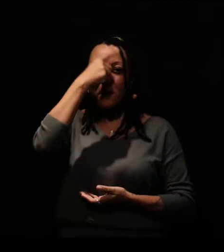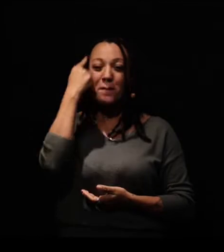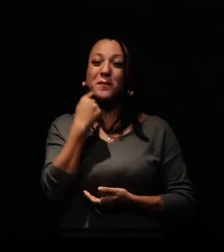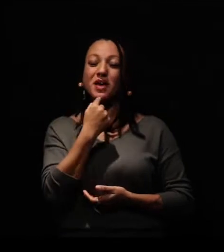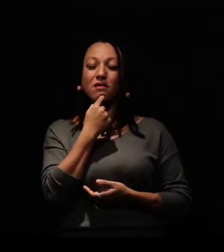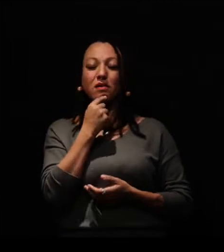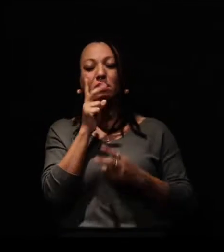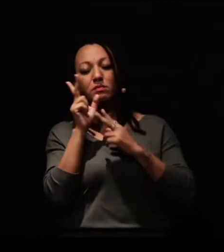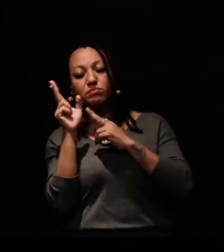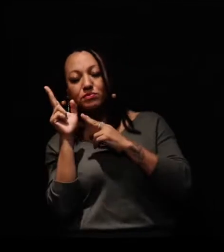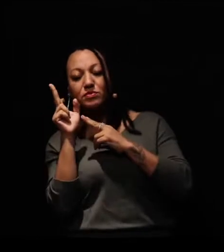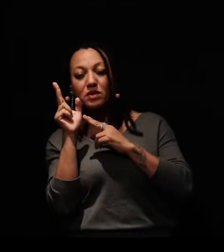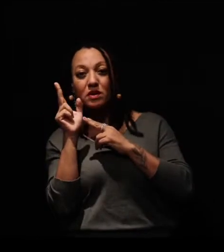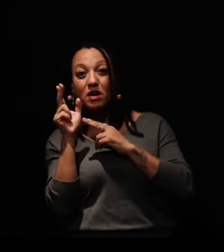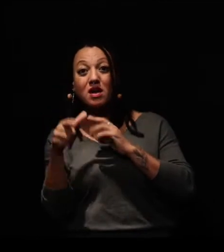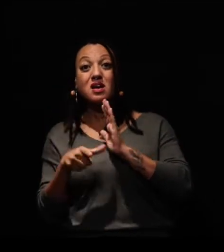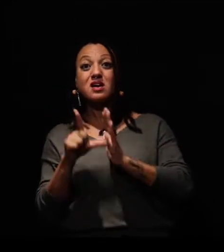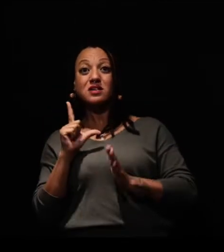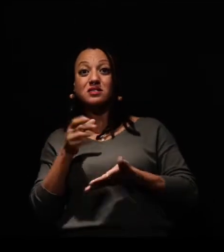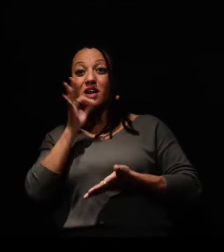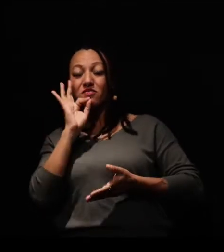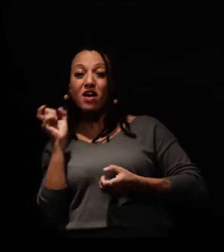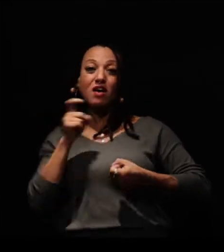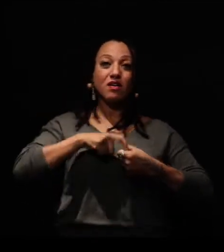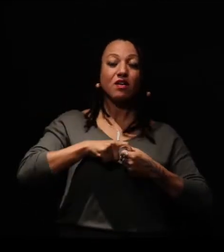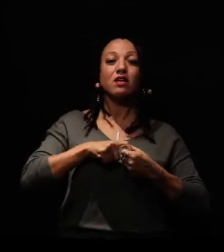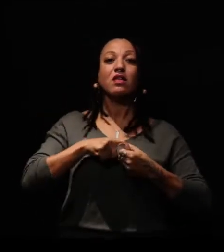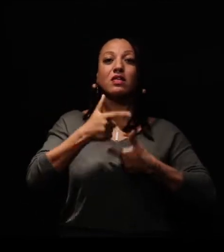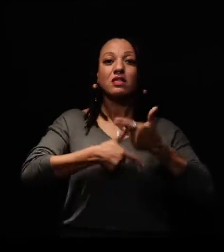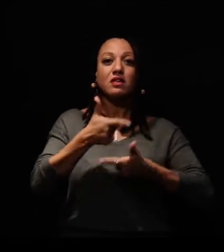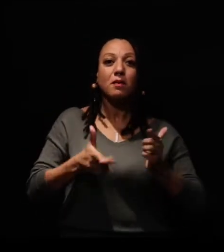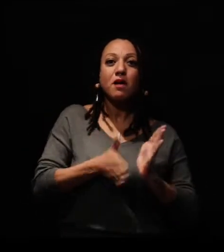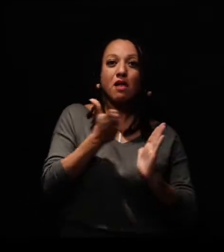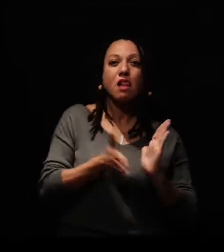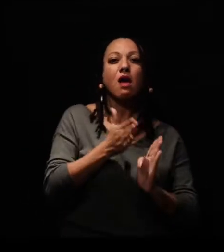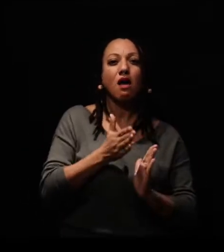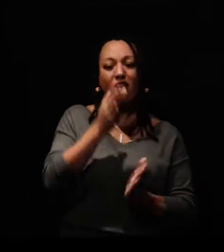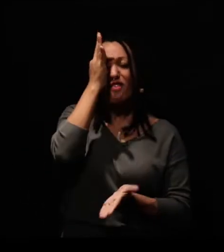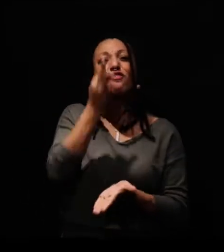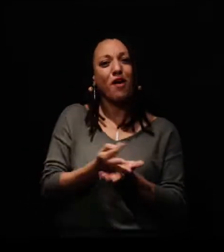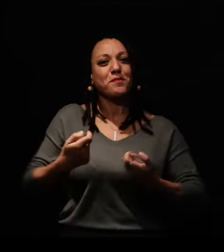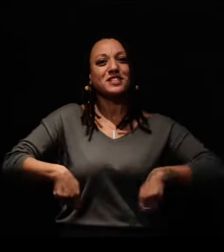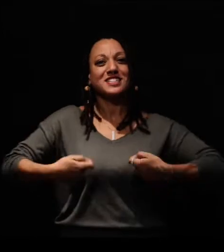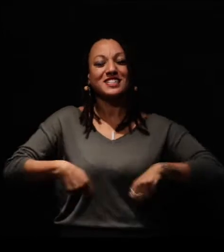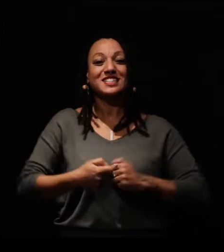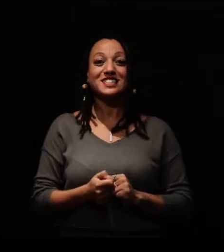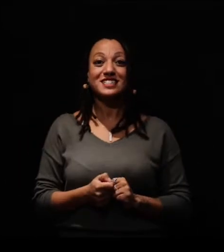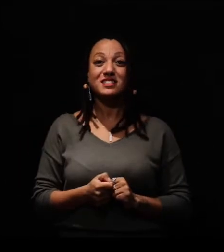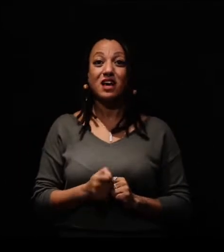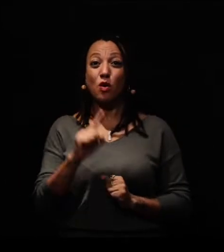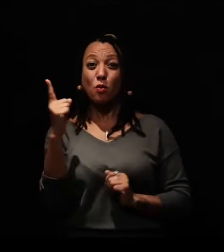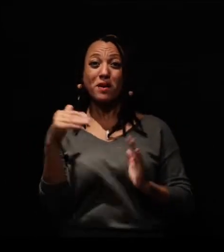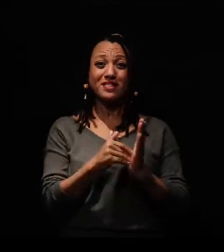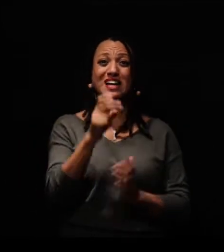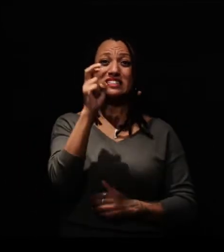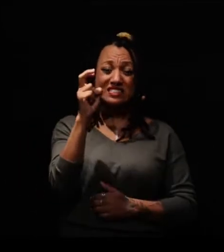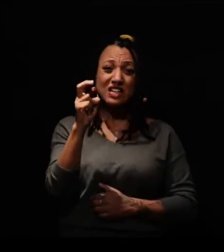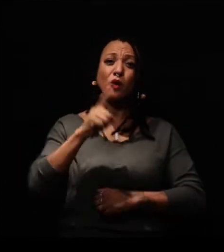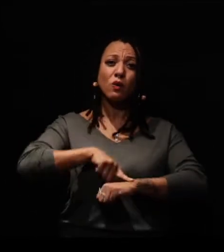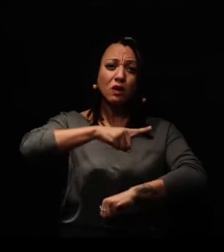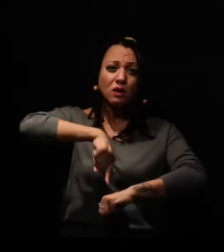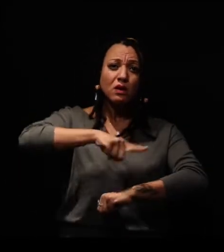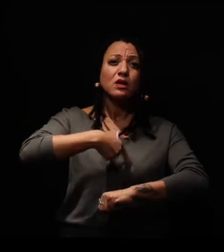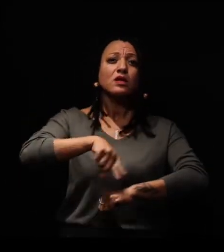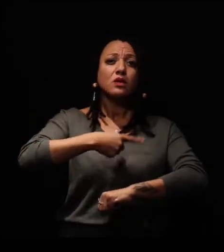pra despertar, um copinho de café. E é café mesmo que eles seguem pra poder continuar, pois ainda é 1 da tarde, até as 5 tem chão,